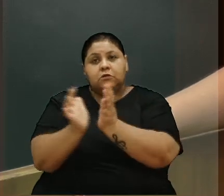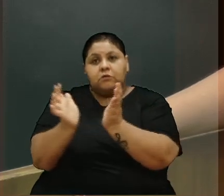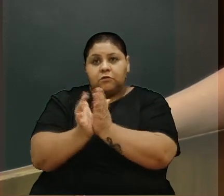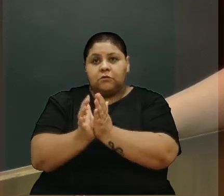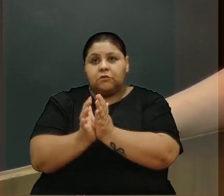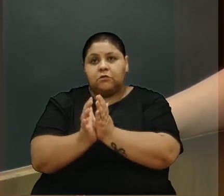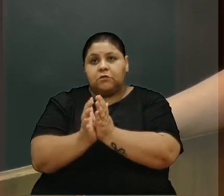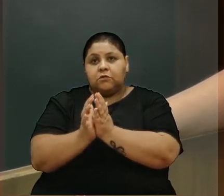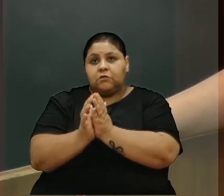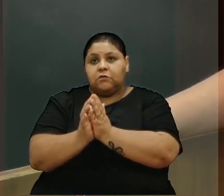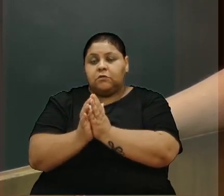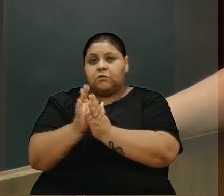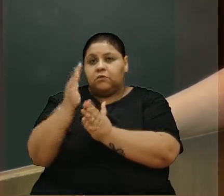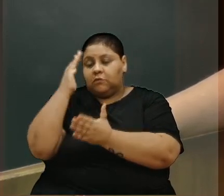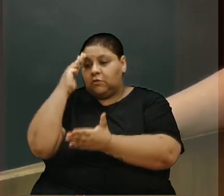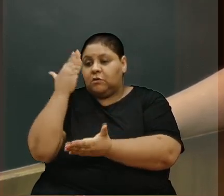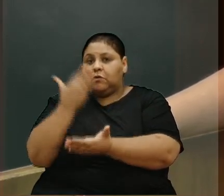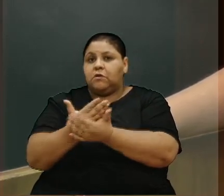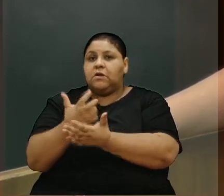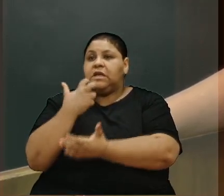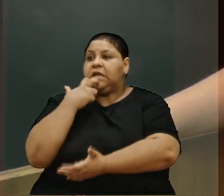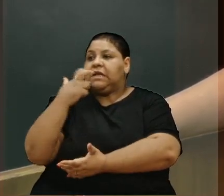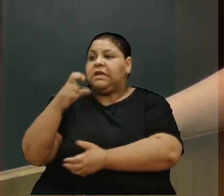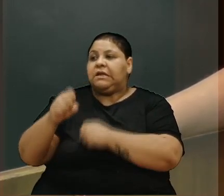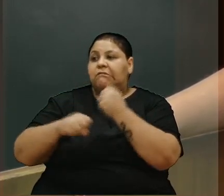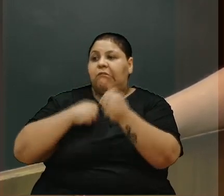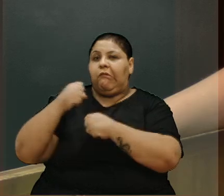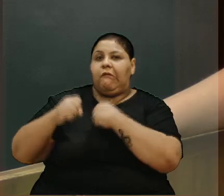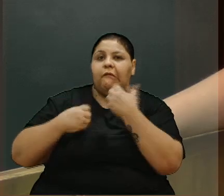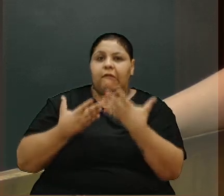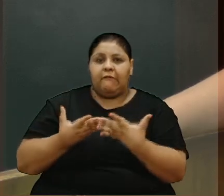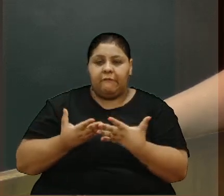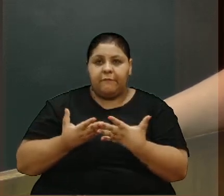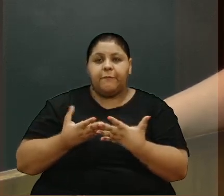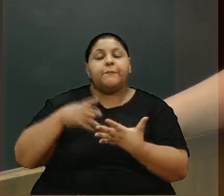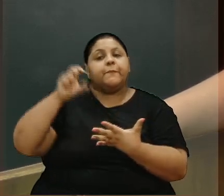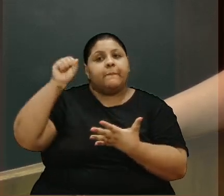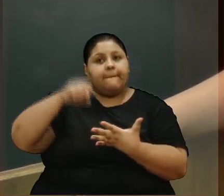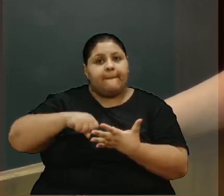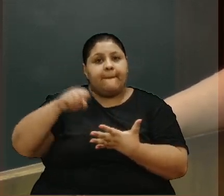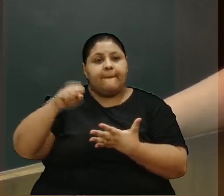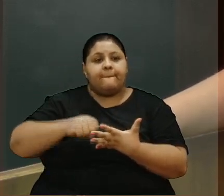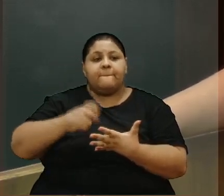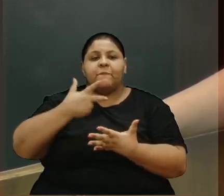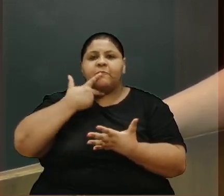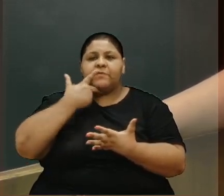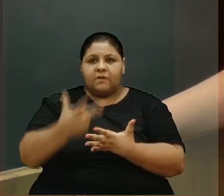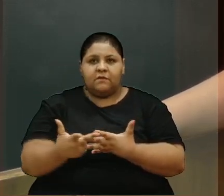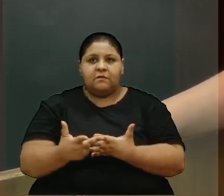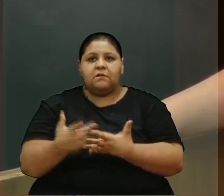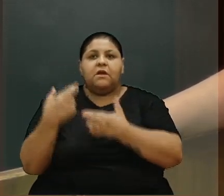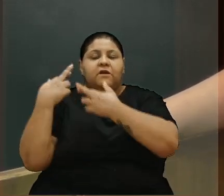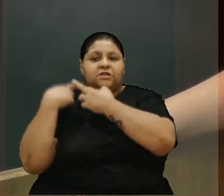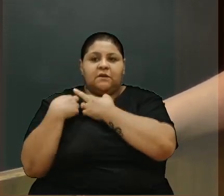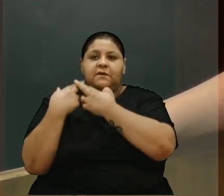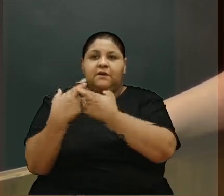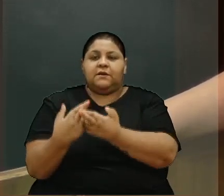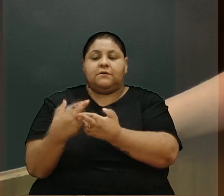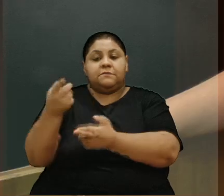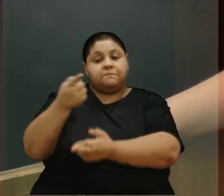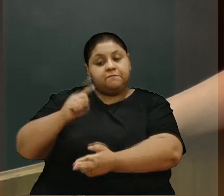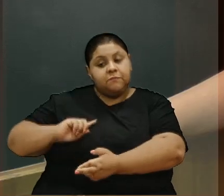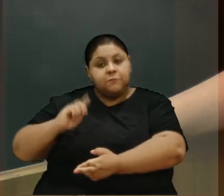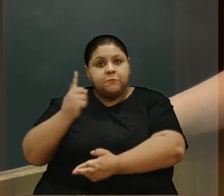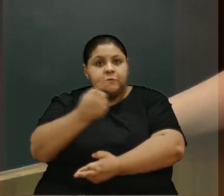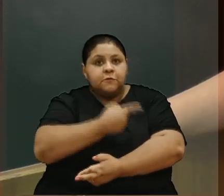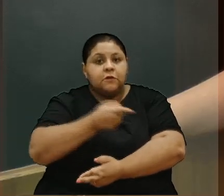que apostam no discurso de ódio os ataques. E sim, reafirmo, é responsabilidade nossa